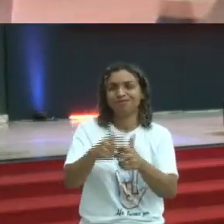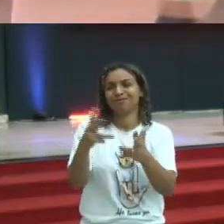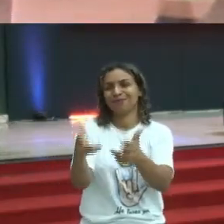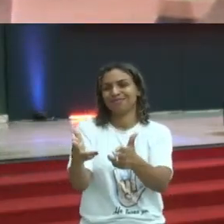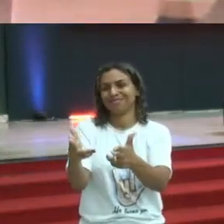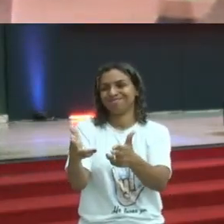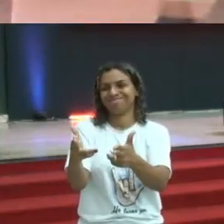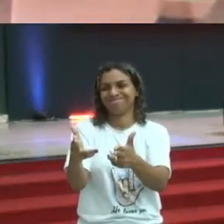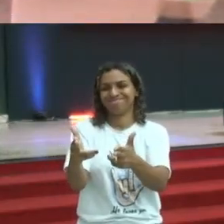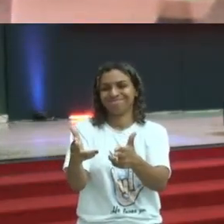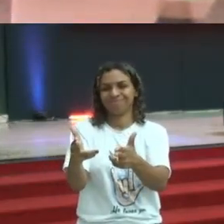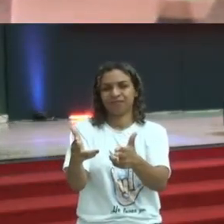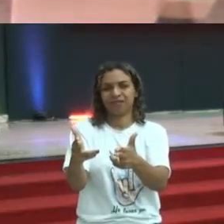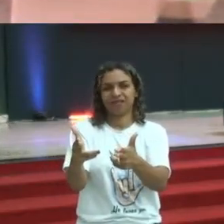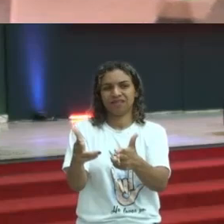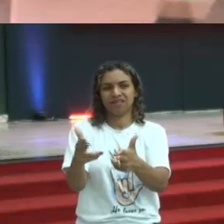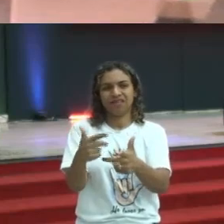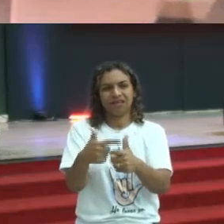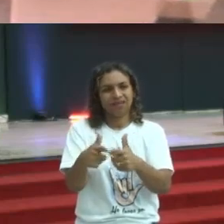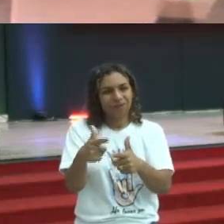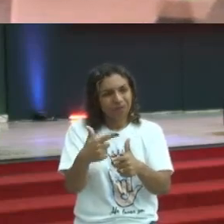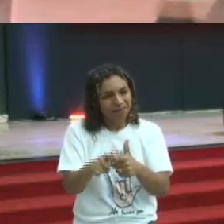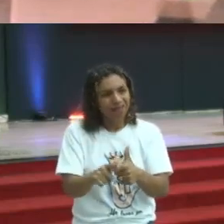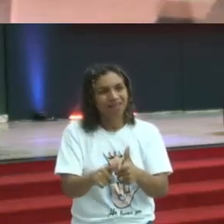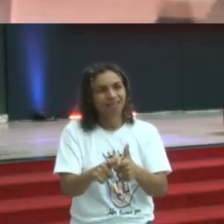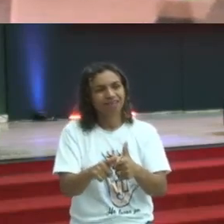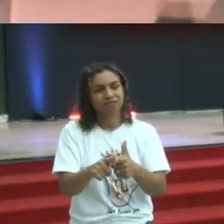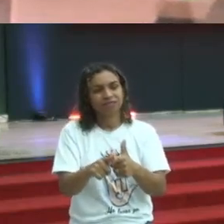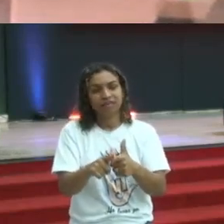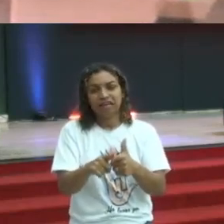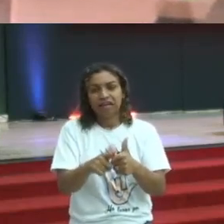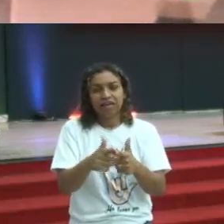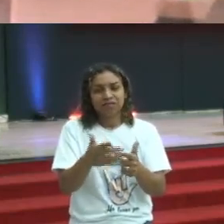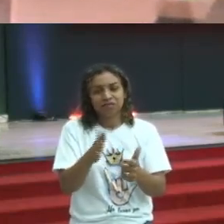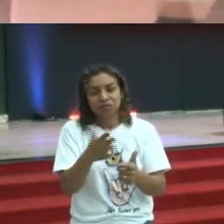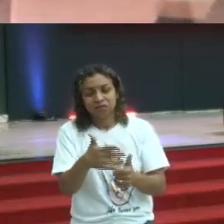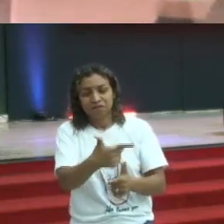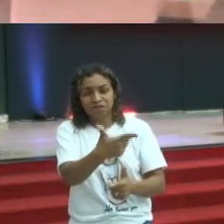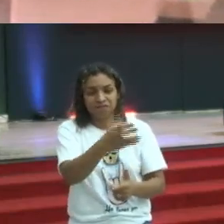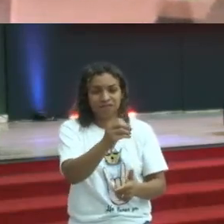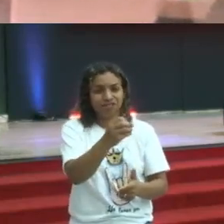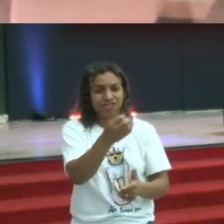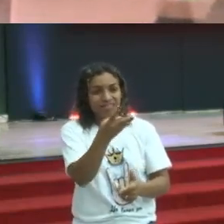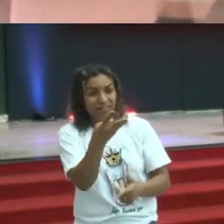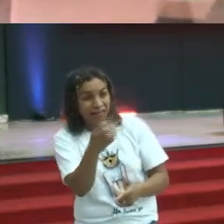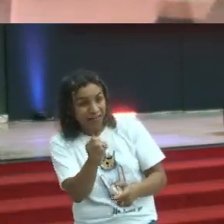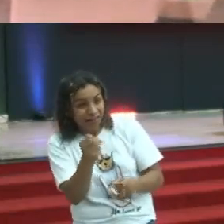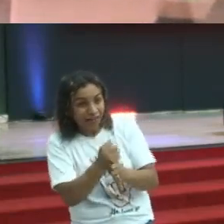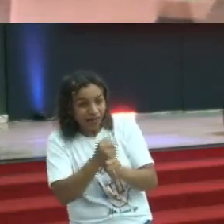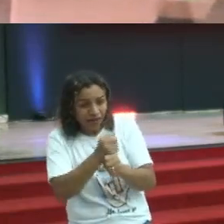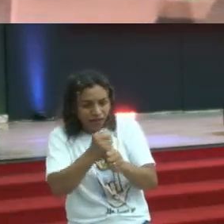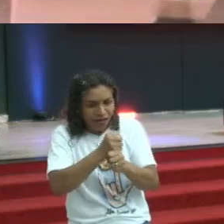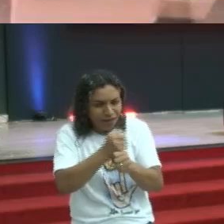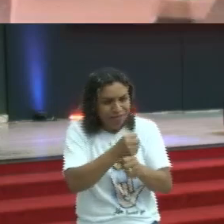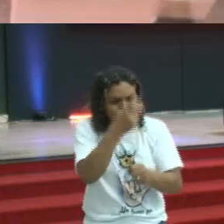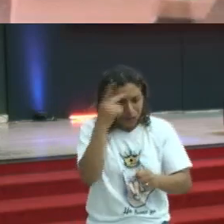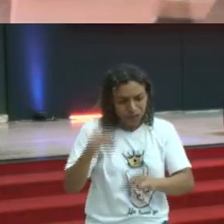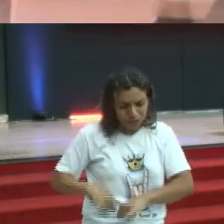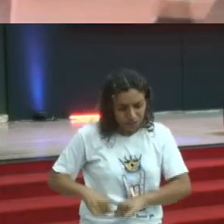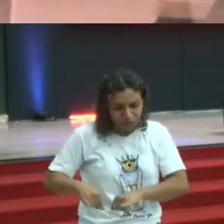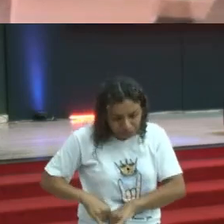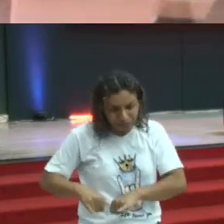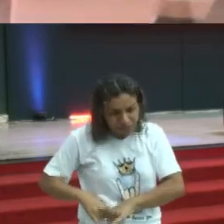na mesma área há 20, 30 e mais